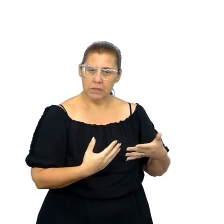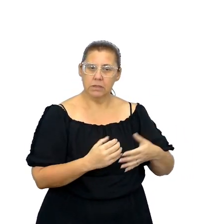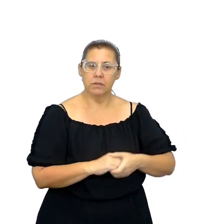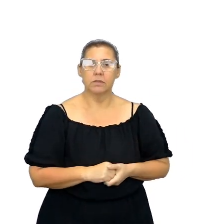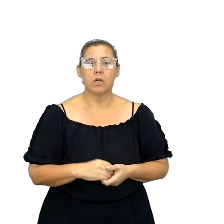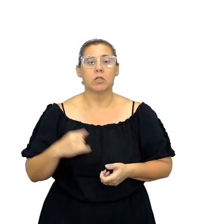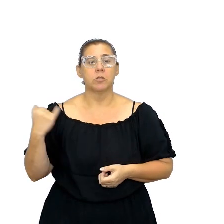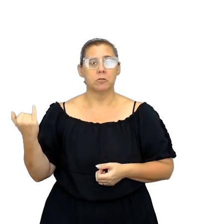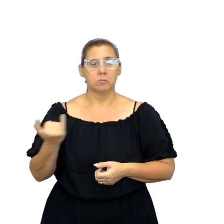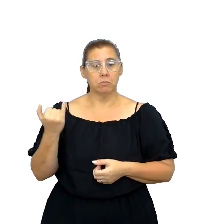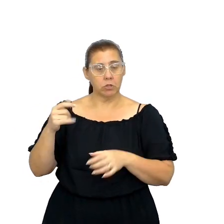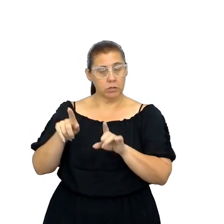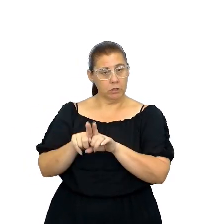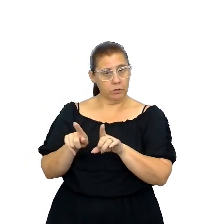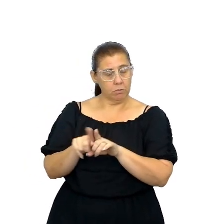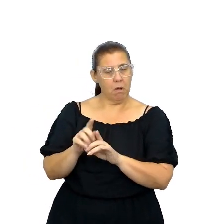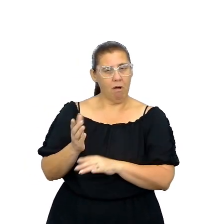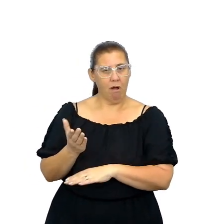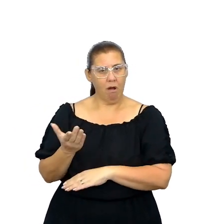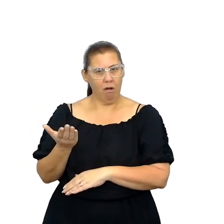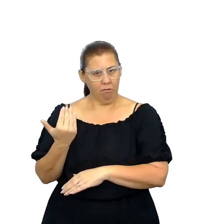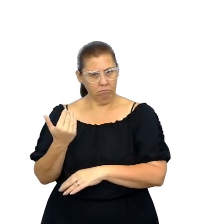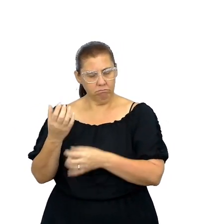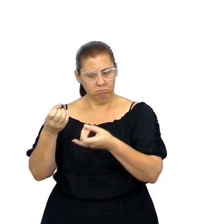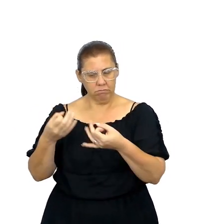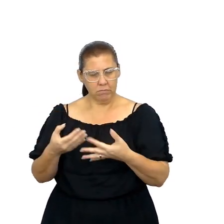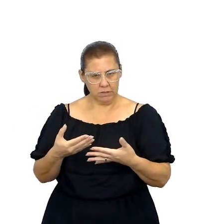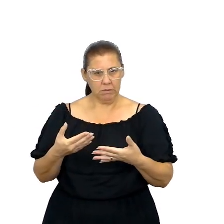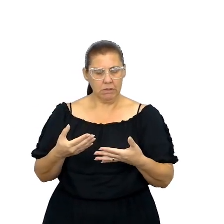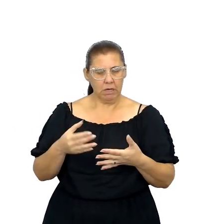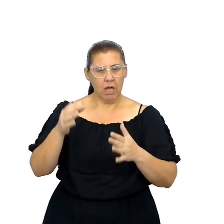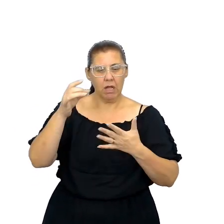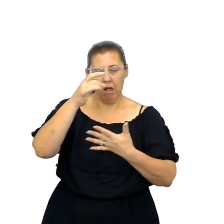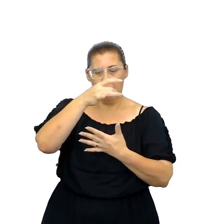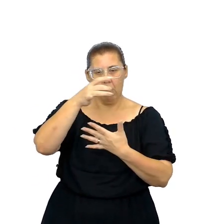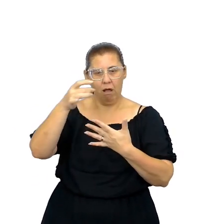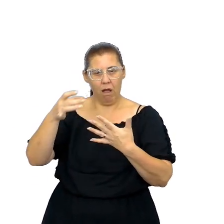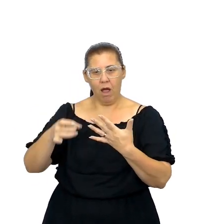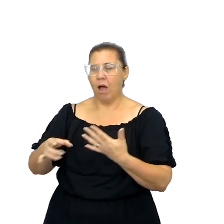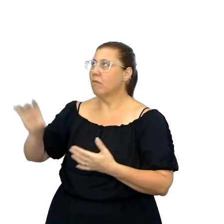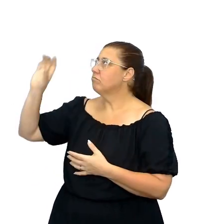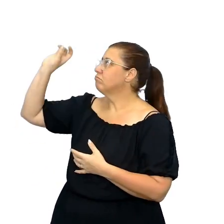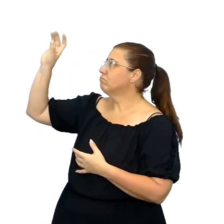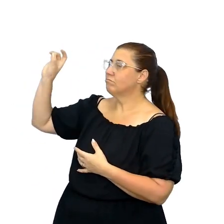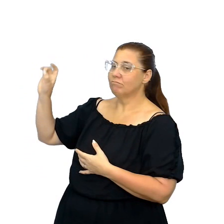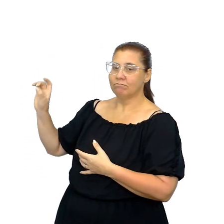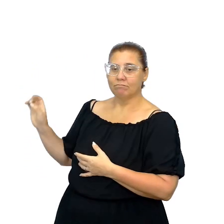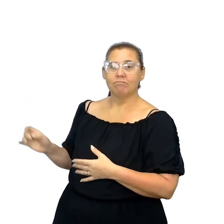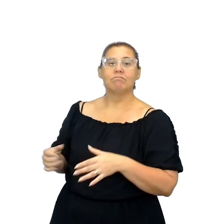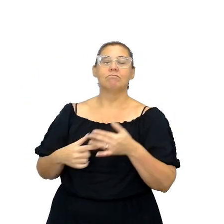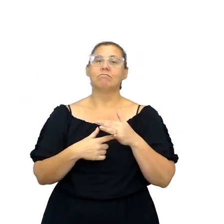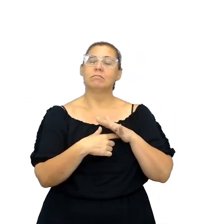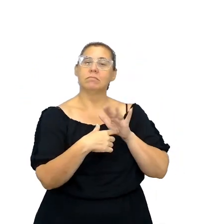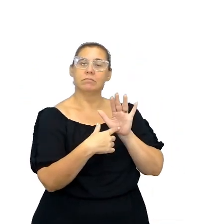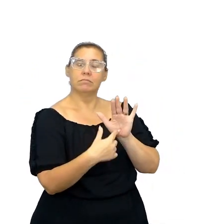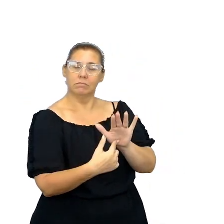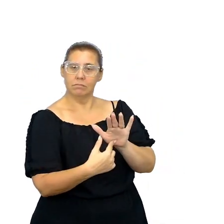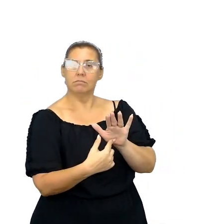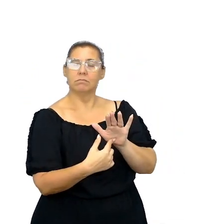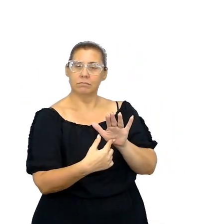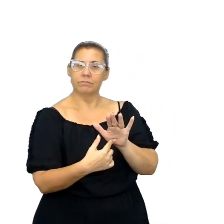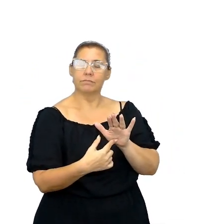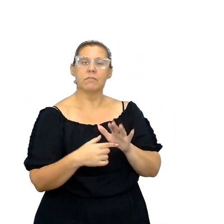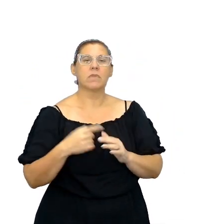É importante, antes de começar aqui a abordar cada uma dessas habilidades, mostrar, né, que